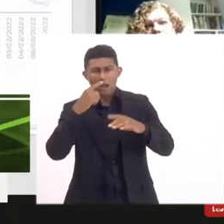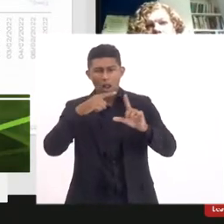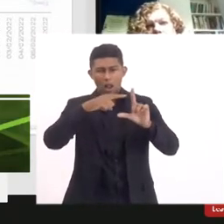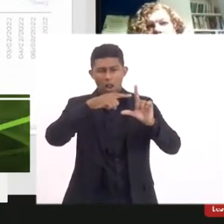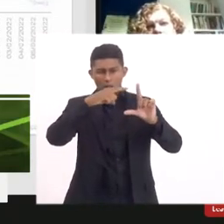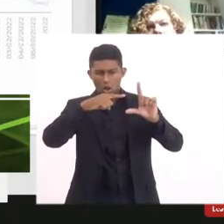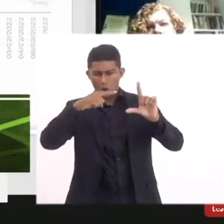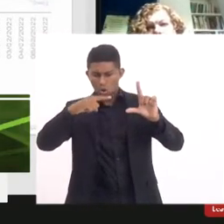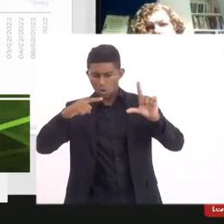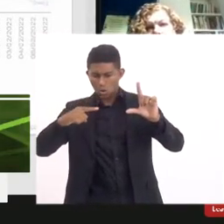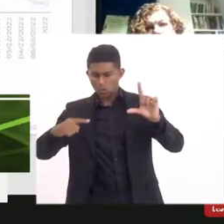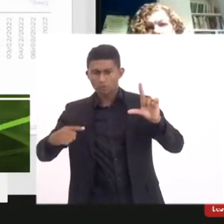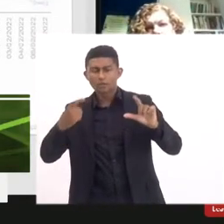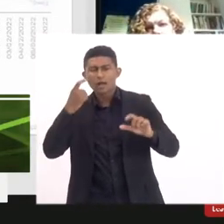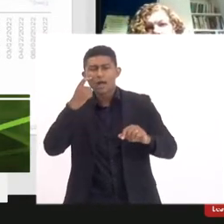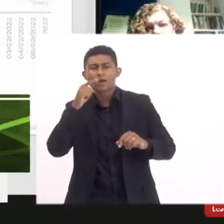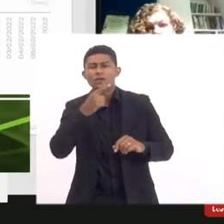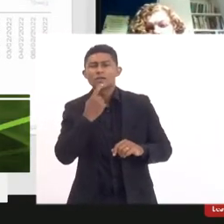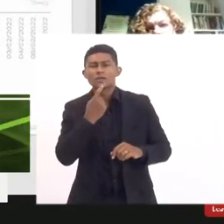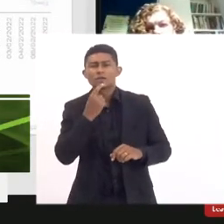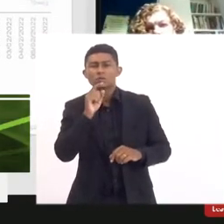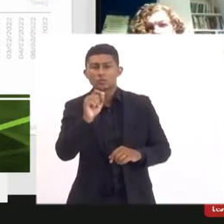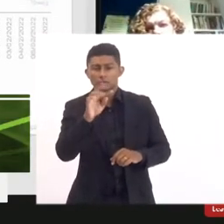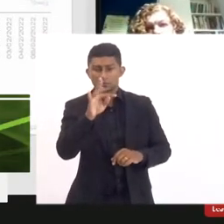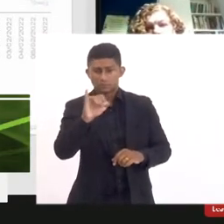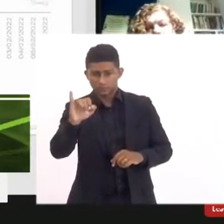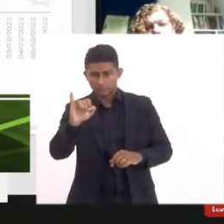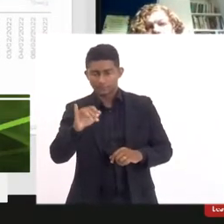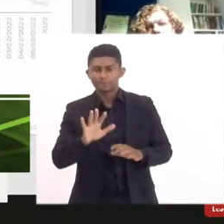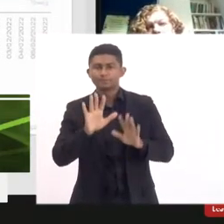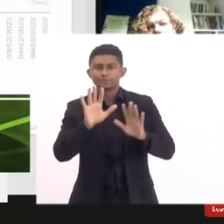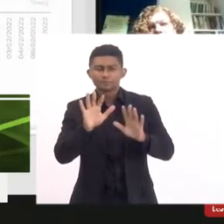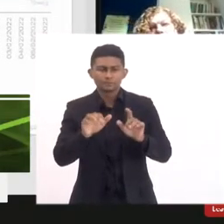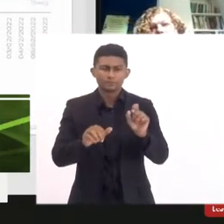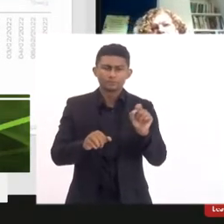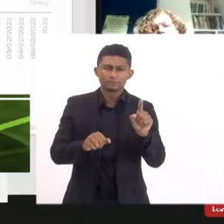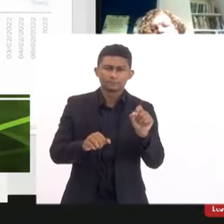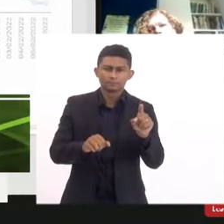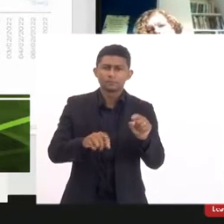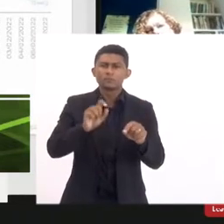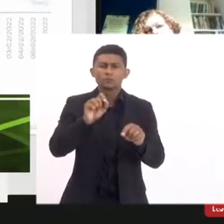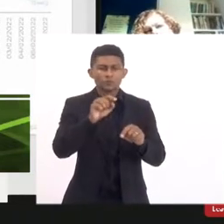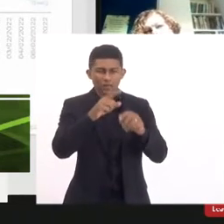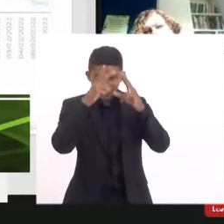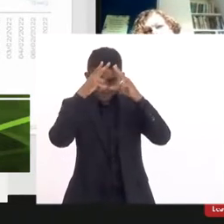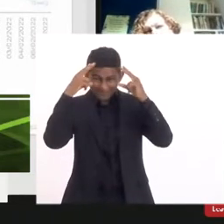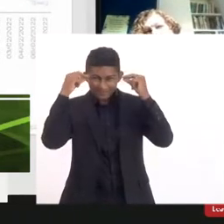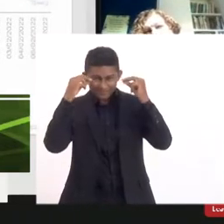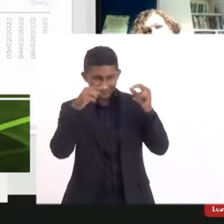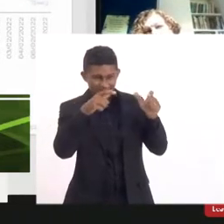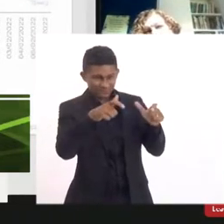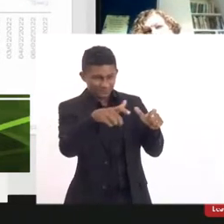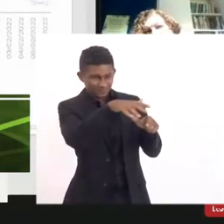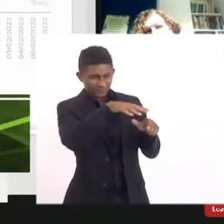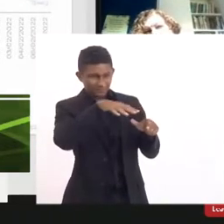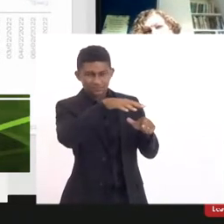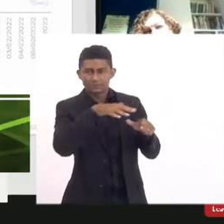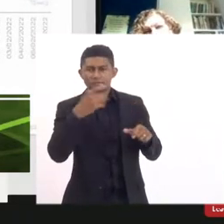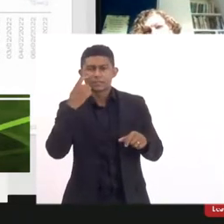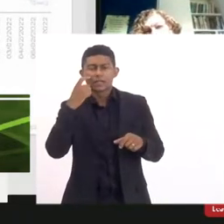a linha vermelha é UTI e a linha azul é enfermaria, como a gente teve, por exemplo, aqui